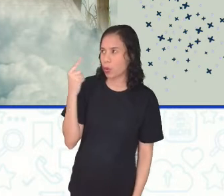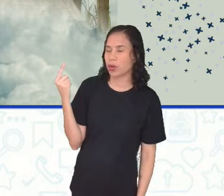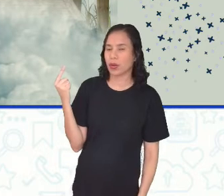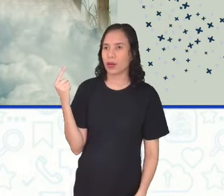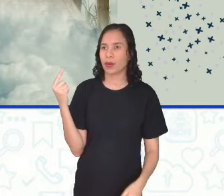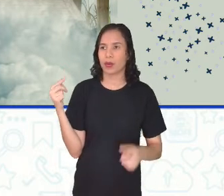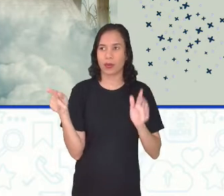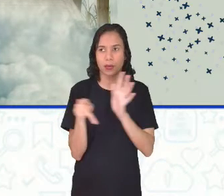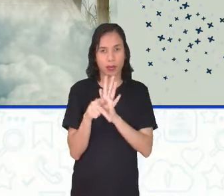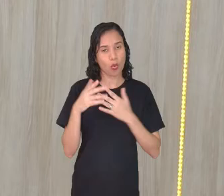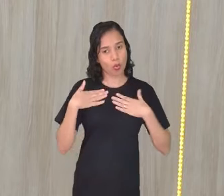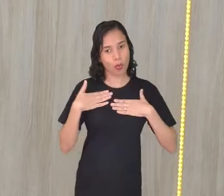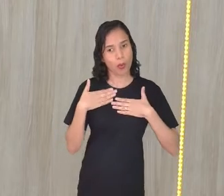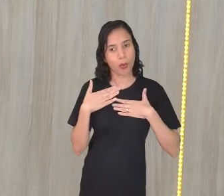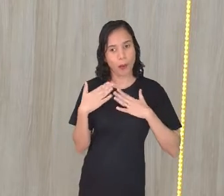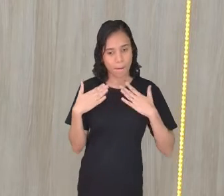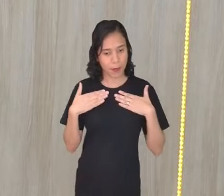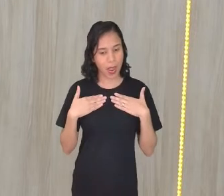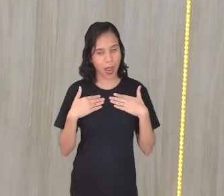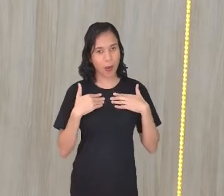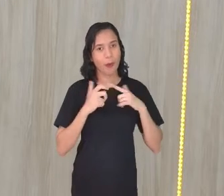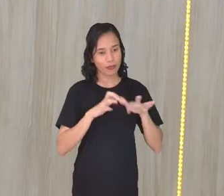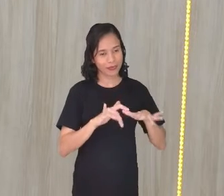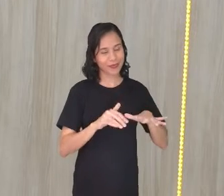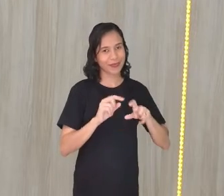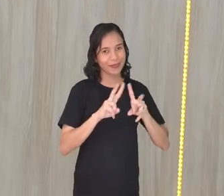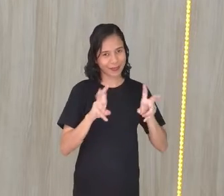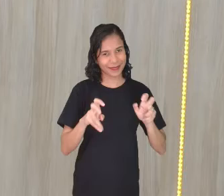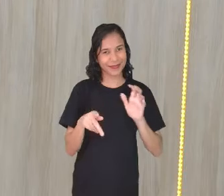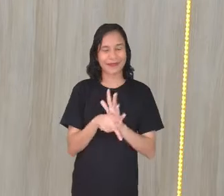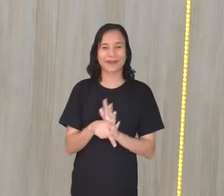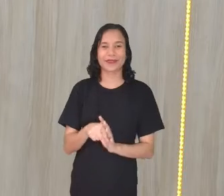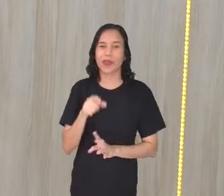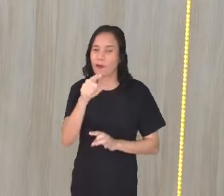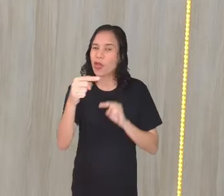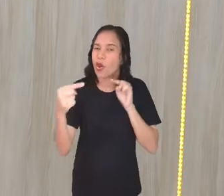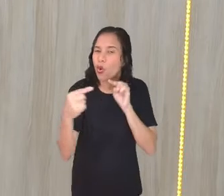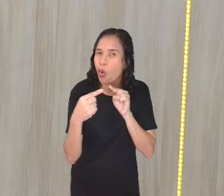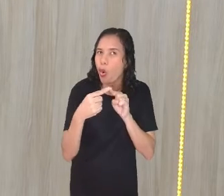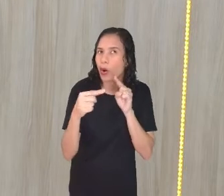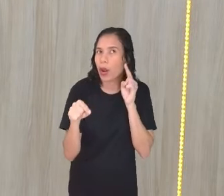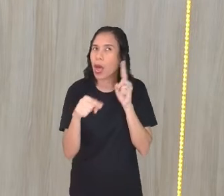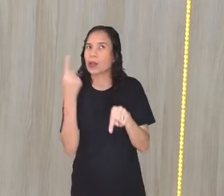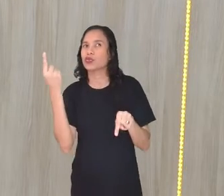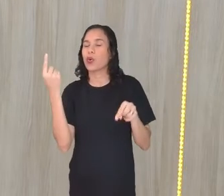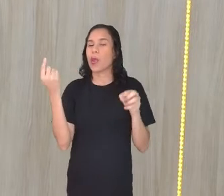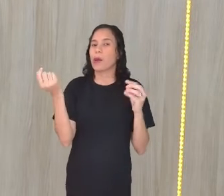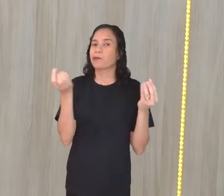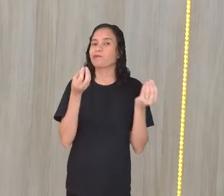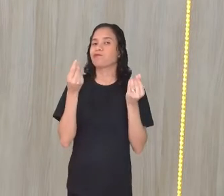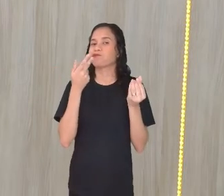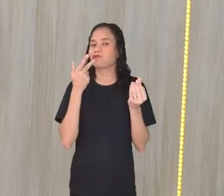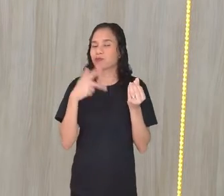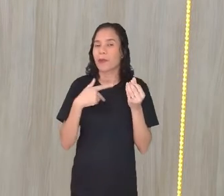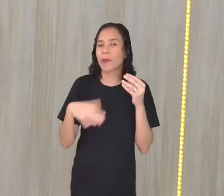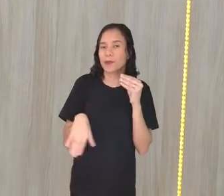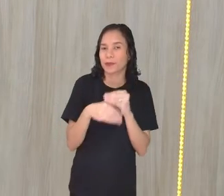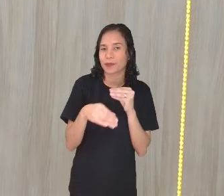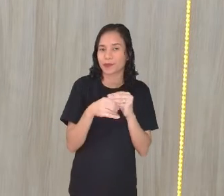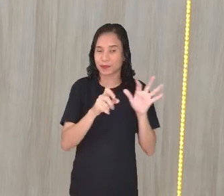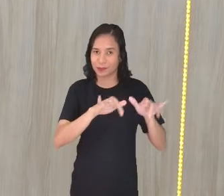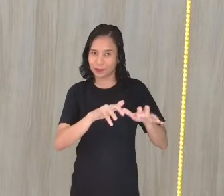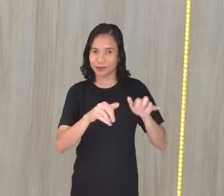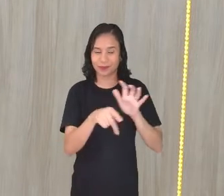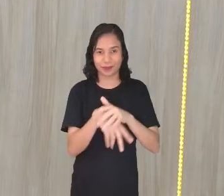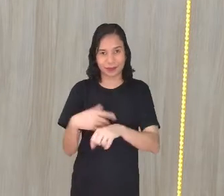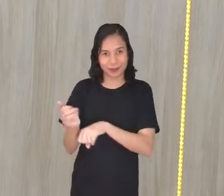verdade, o comentário é meu, tá? Eu que fiz o comentário sobre o poema de Drummond. Concorda, discorda dele, deixa aí o seu comentário